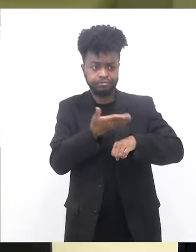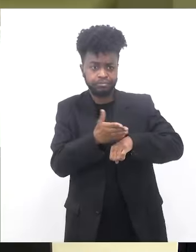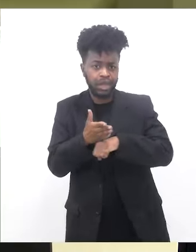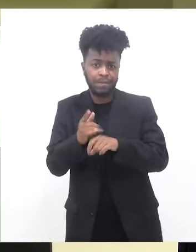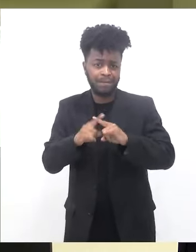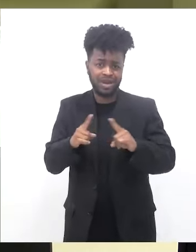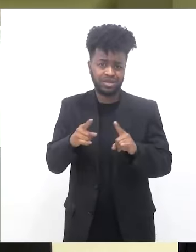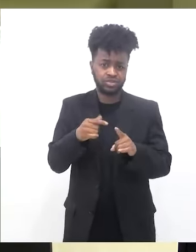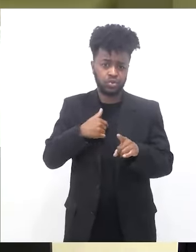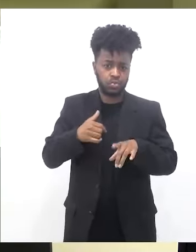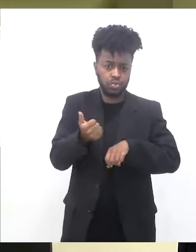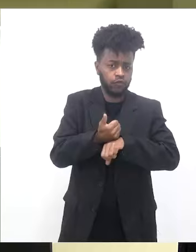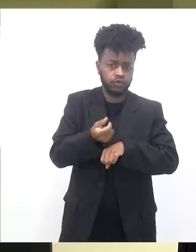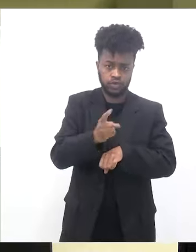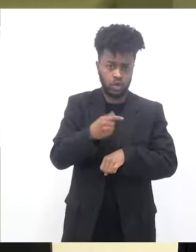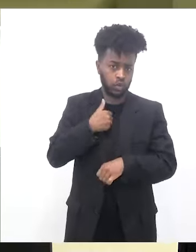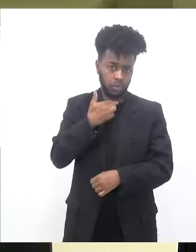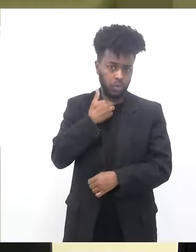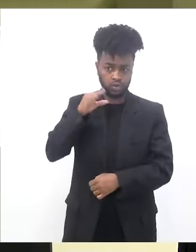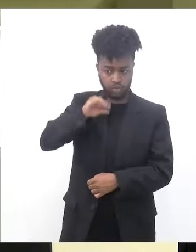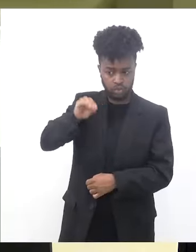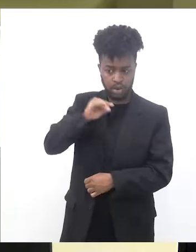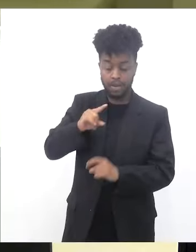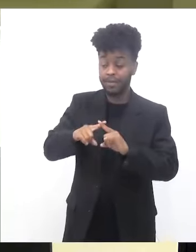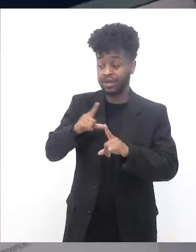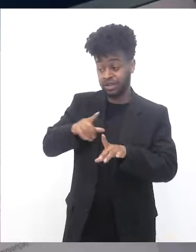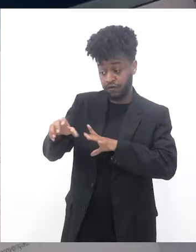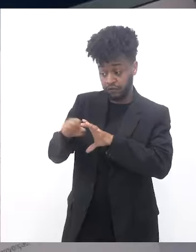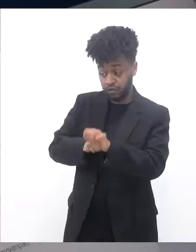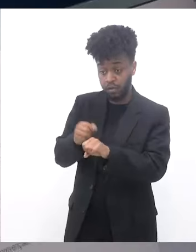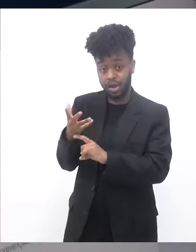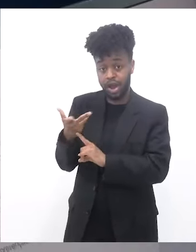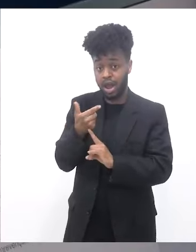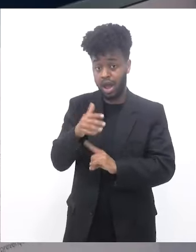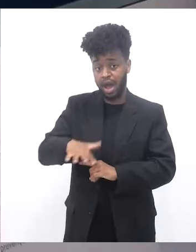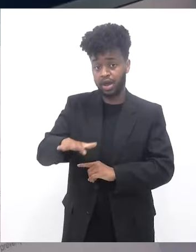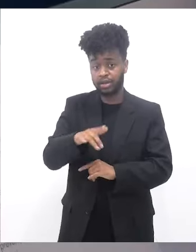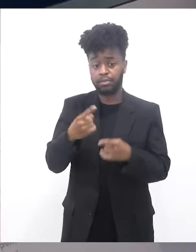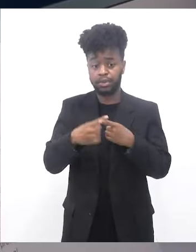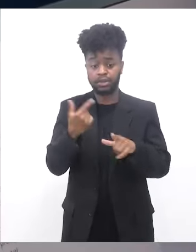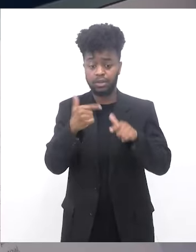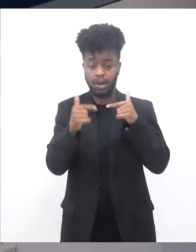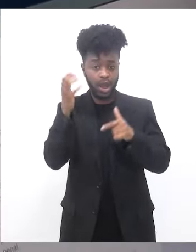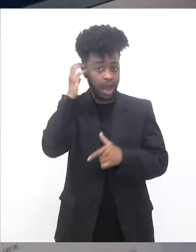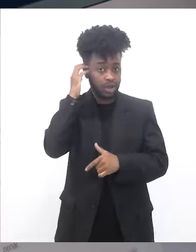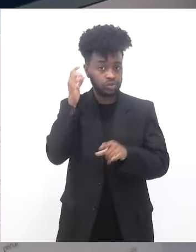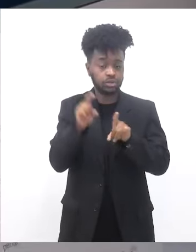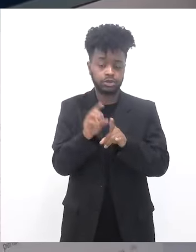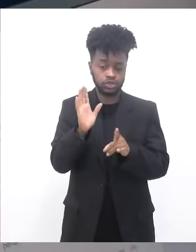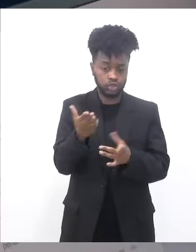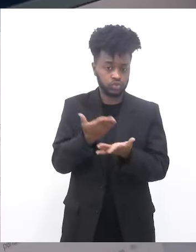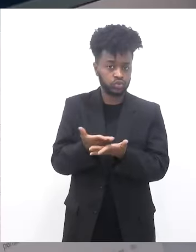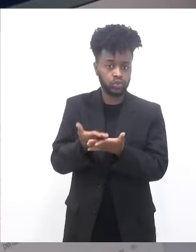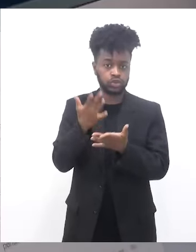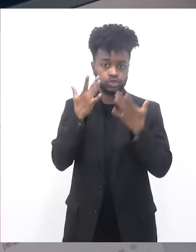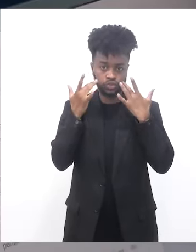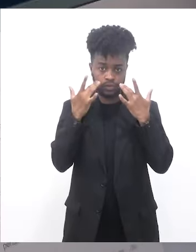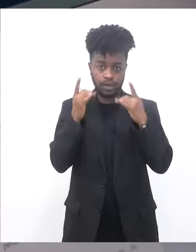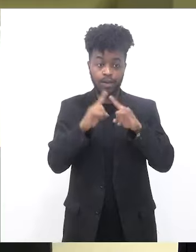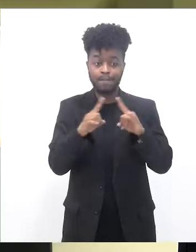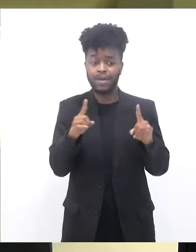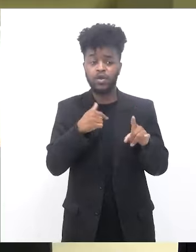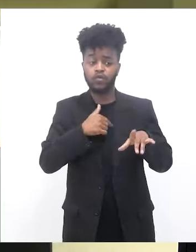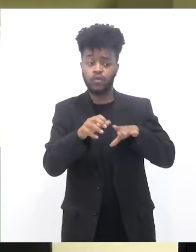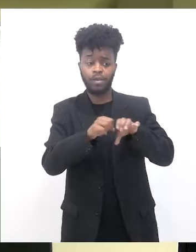fiz teatro. Eu não posso fazer dublagem, por exemplo. Mas você tem alguma formação artística? Você é radialista, você já fez teatro. Eu sou formado